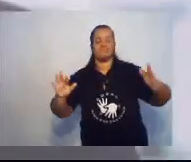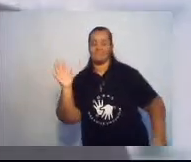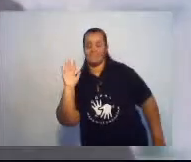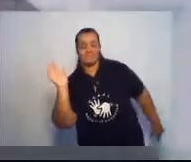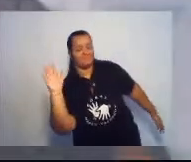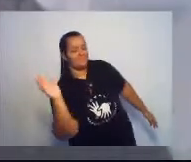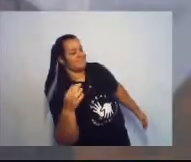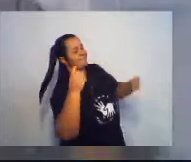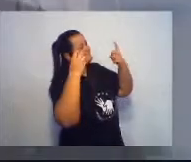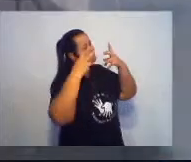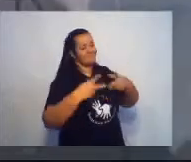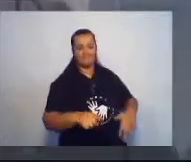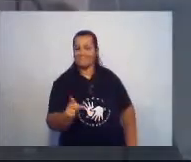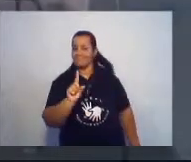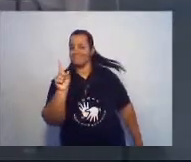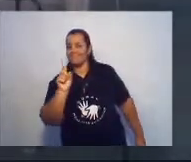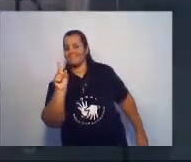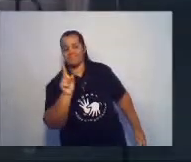se despedir sem se